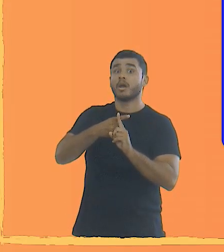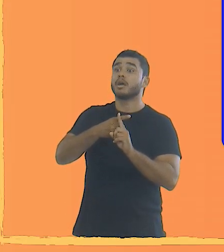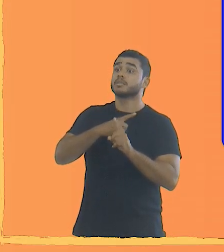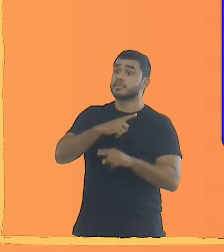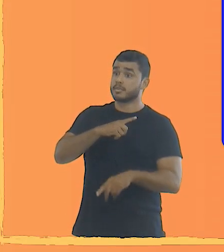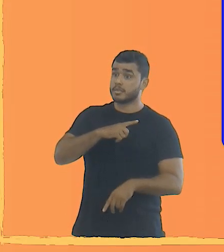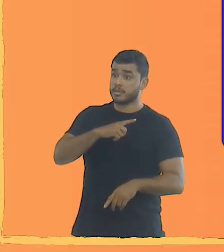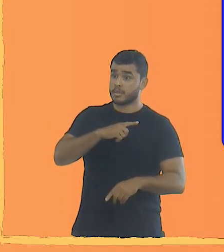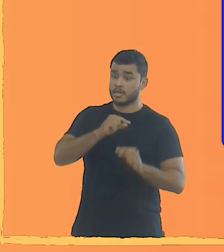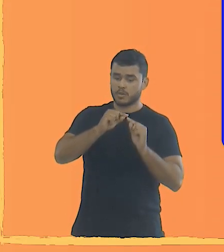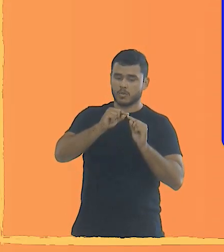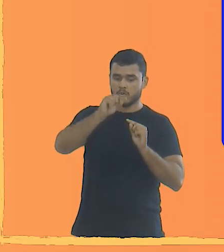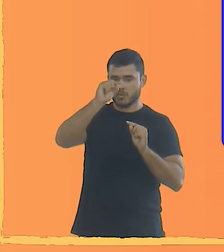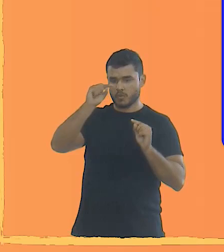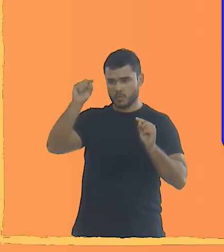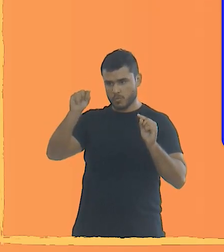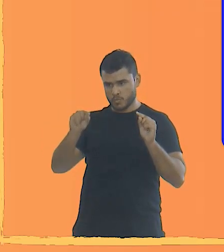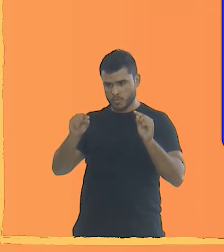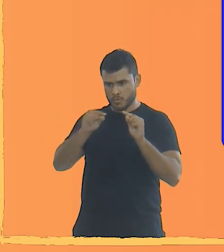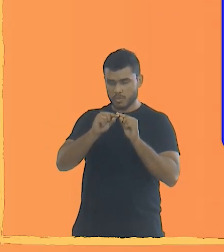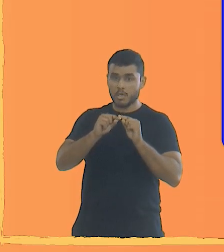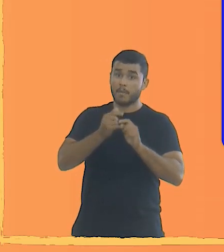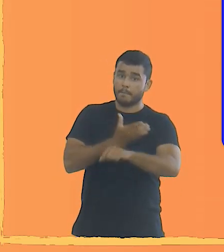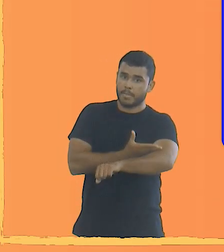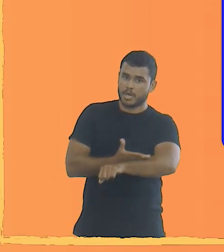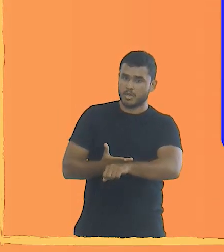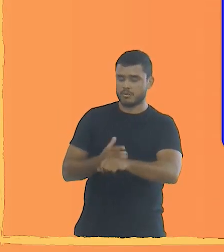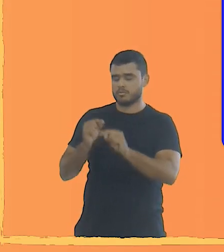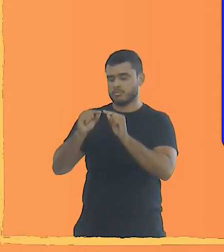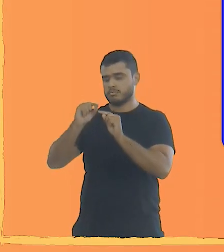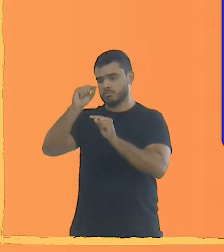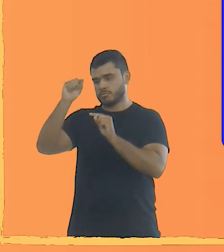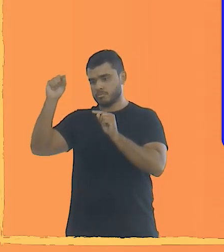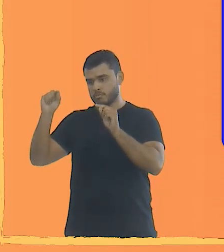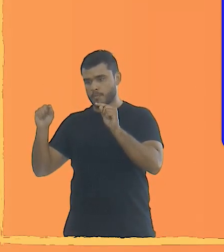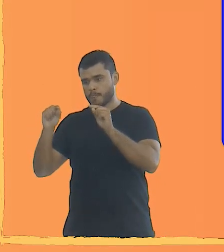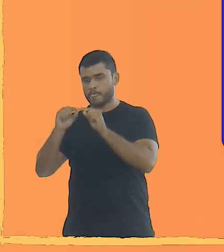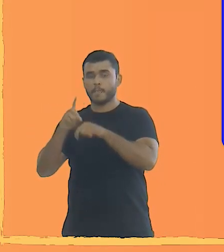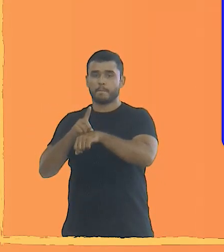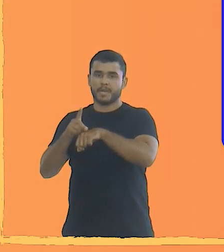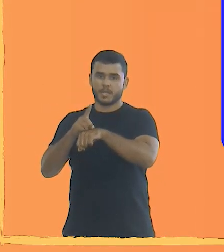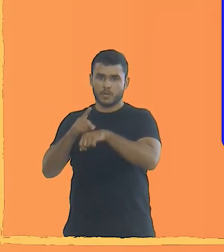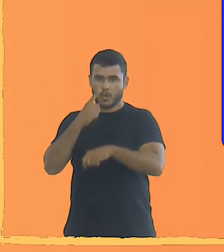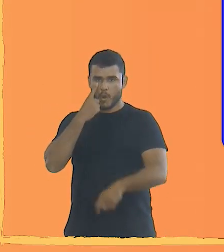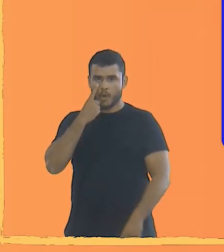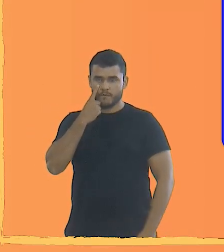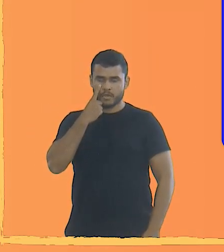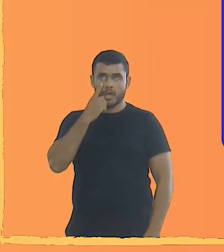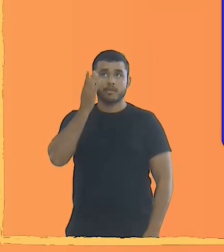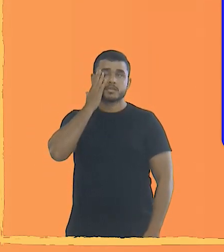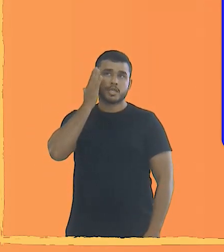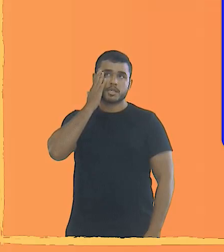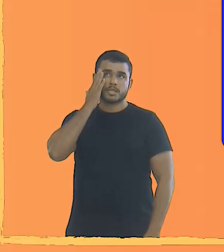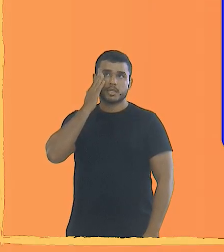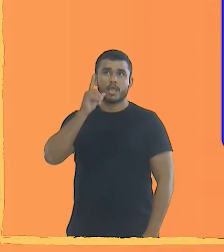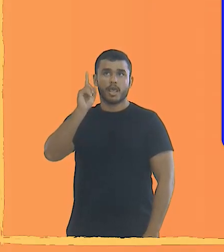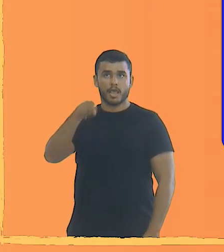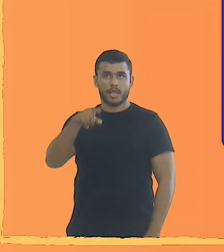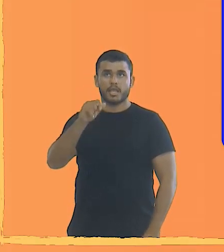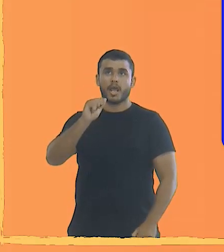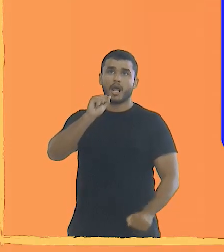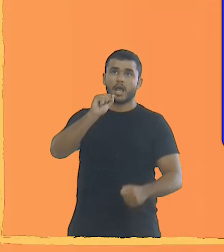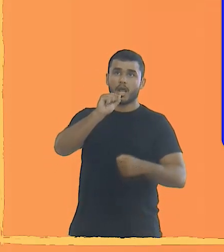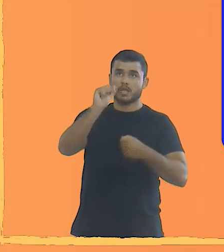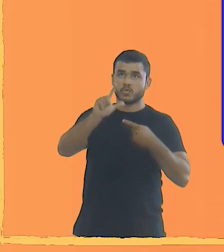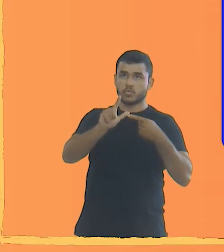3 tonalidades. Tem a tonalidade natural, tem o claro e tem o escuro. Então, só de azul são 3. O azul